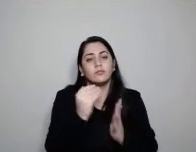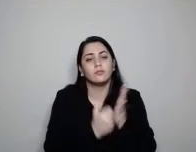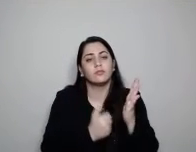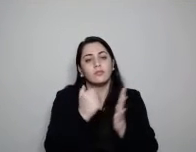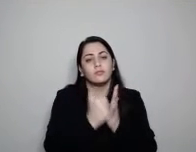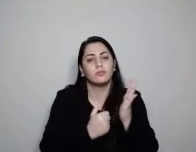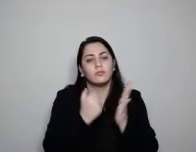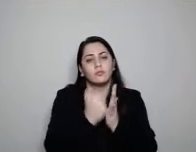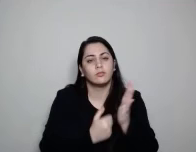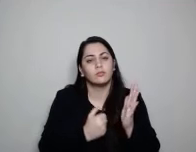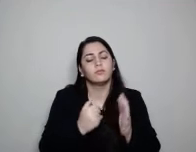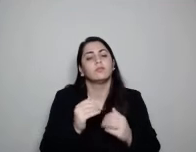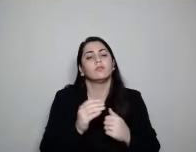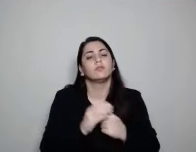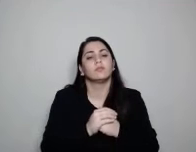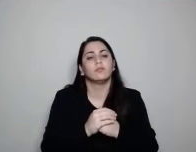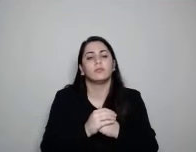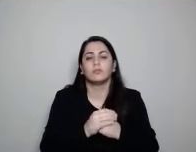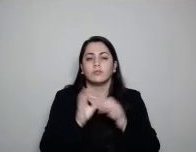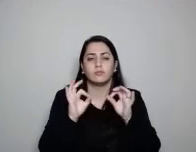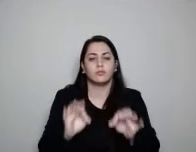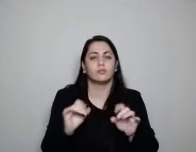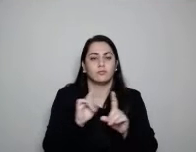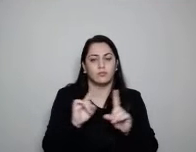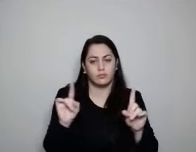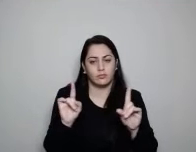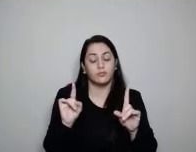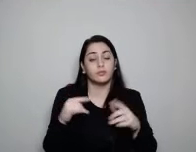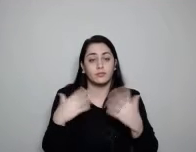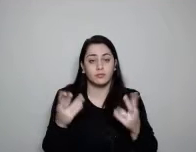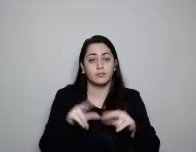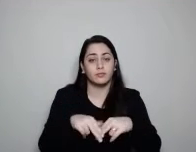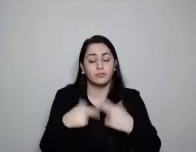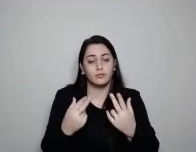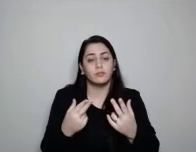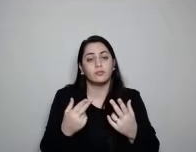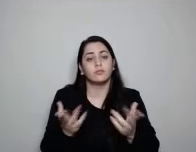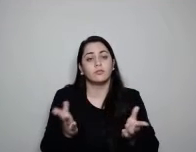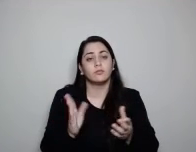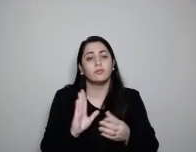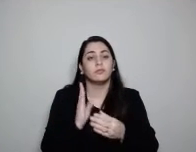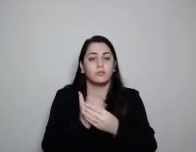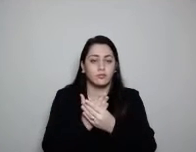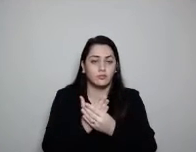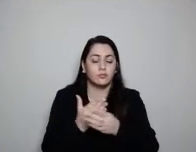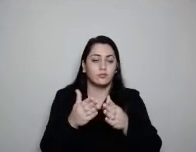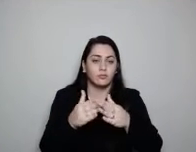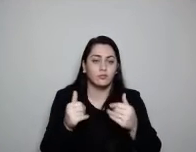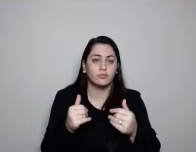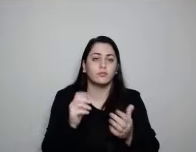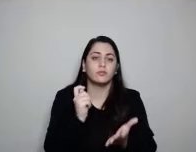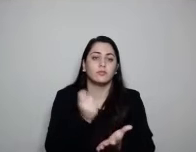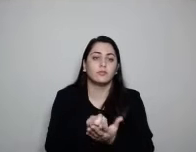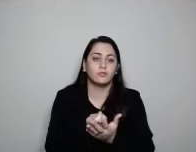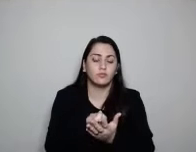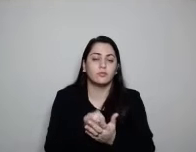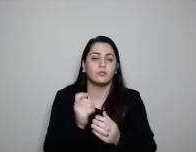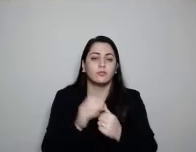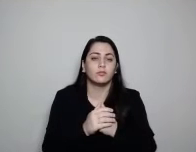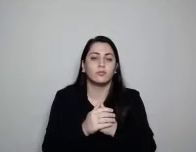bancárias supostamente indevidas. Diante disso, ela entrou com a presente ação, requer indenização por danos morais e